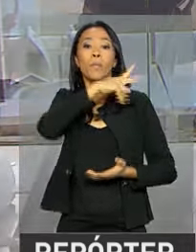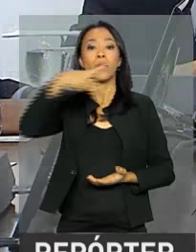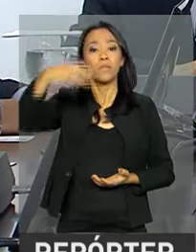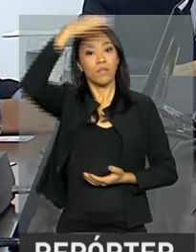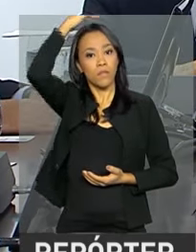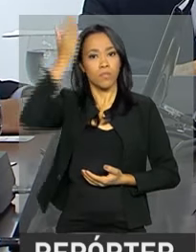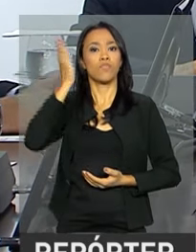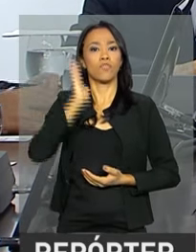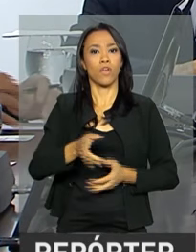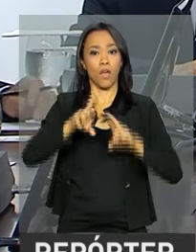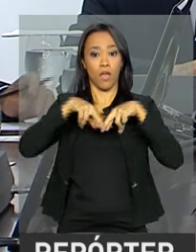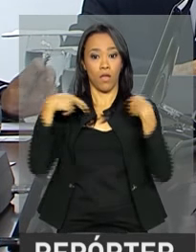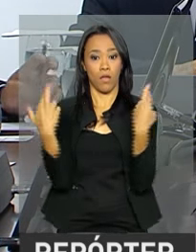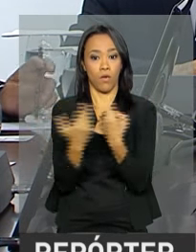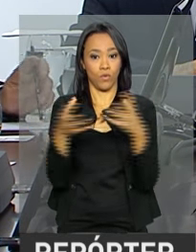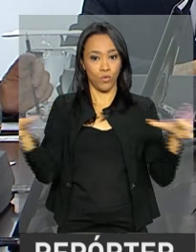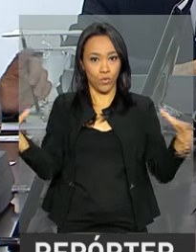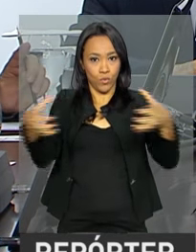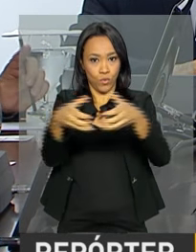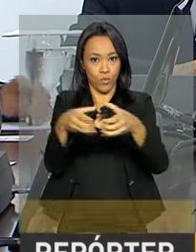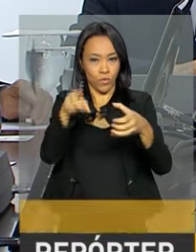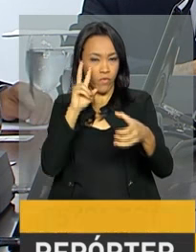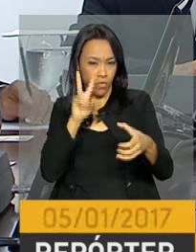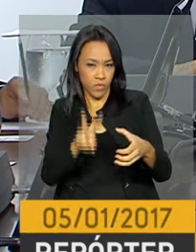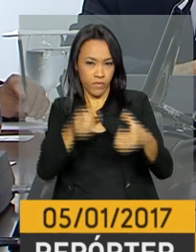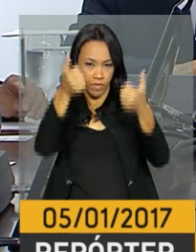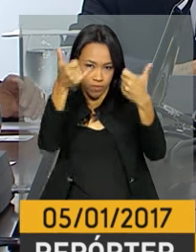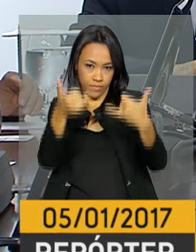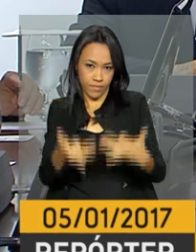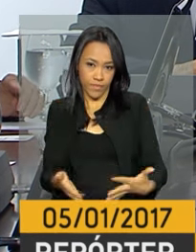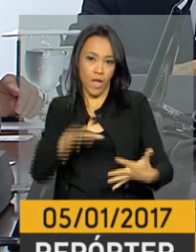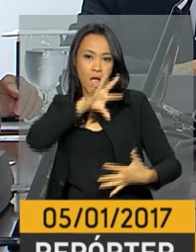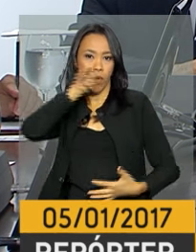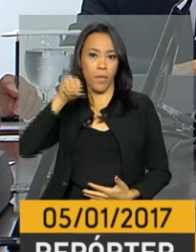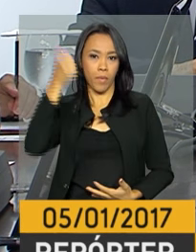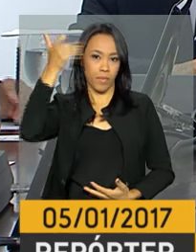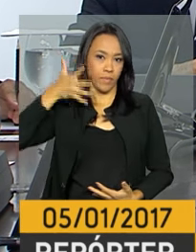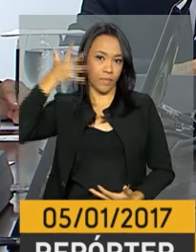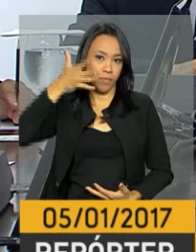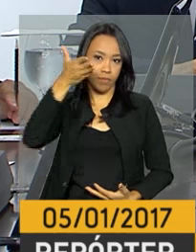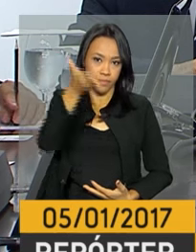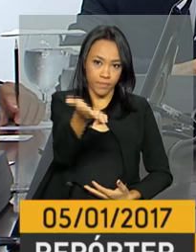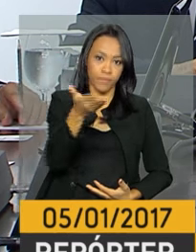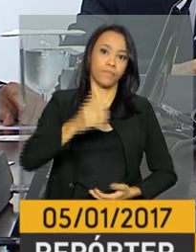com o núcleo institucional do governo vamos acompanhar a fala do presidente ao vivo